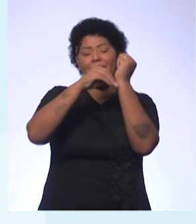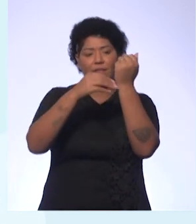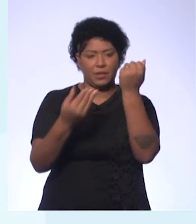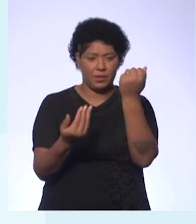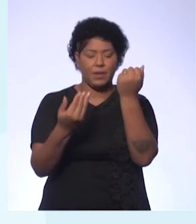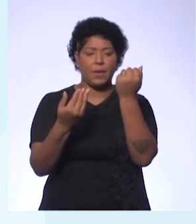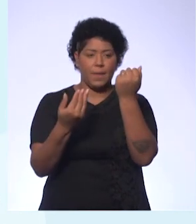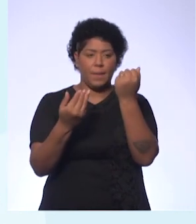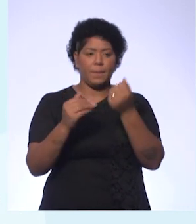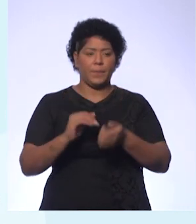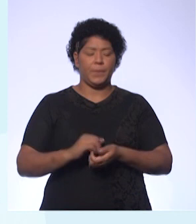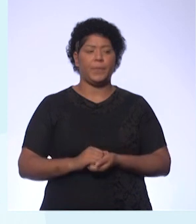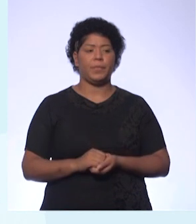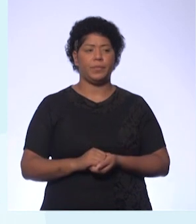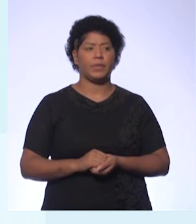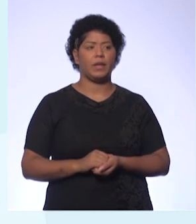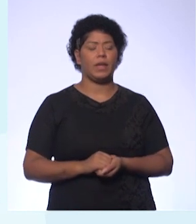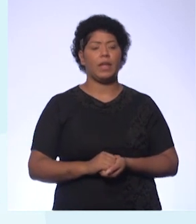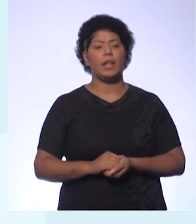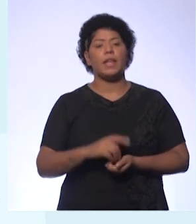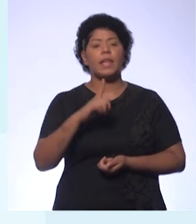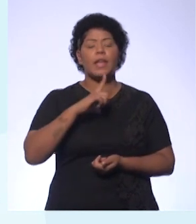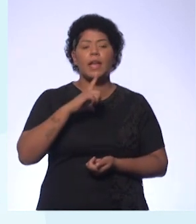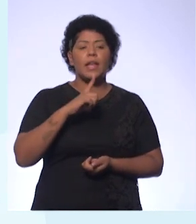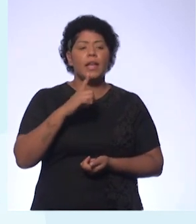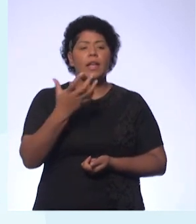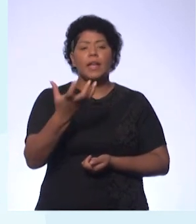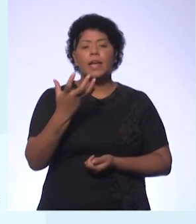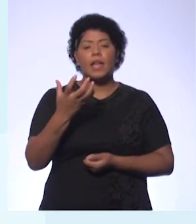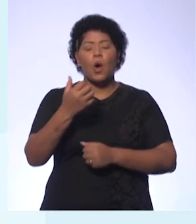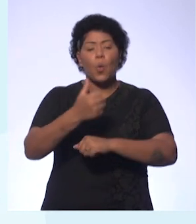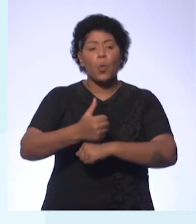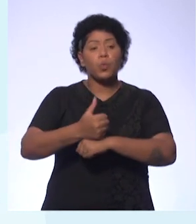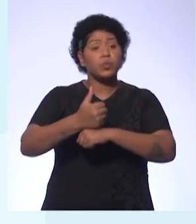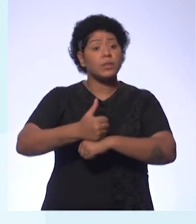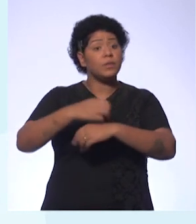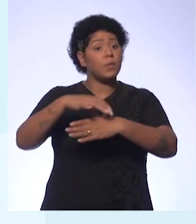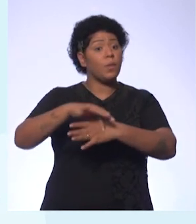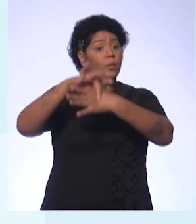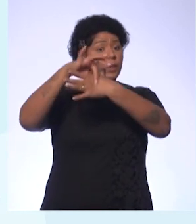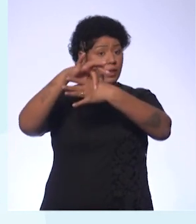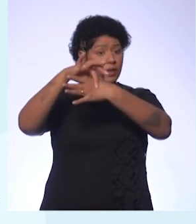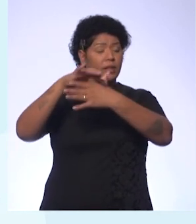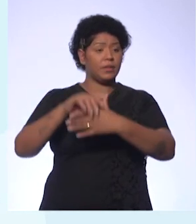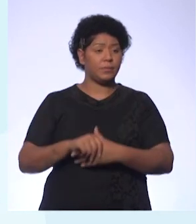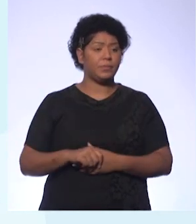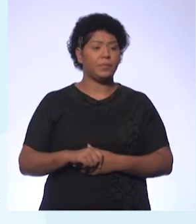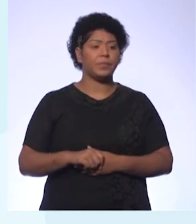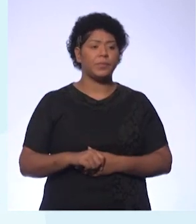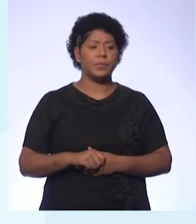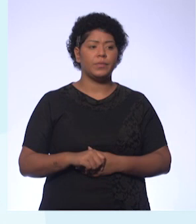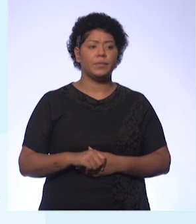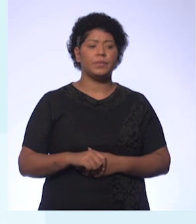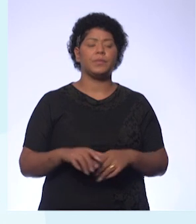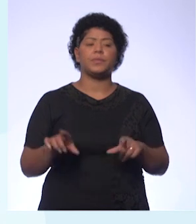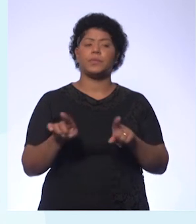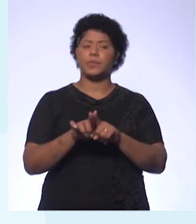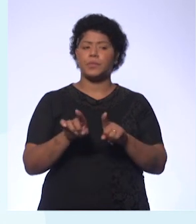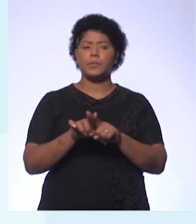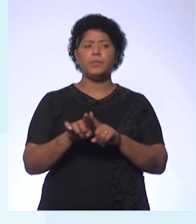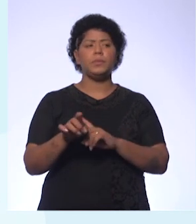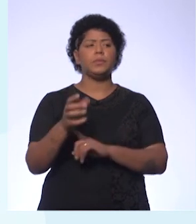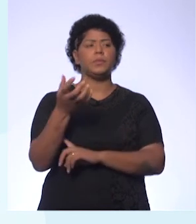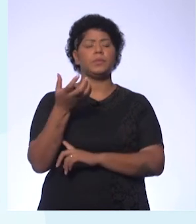fato, um representante operário ali nas relações políticas. Eles querem uma representação operária no parlamento,